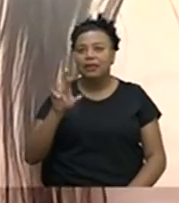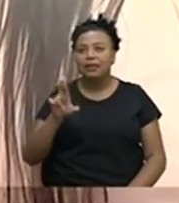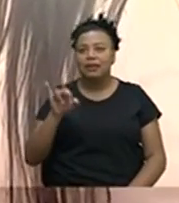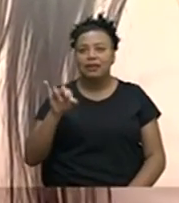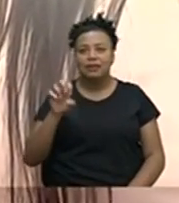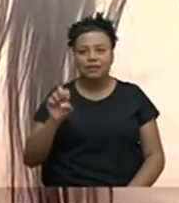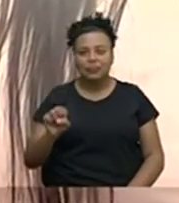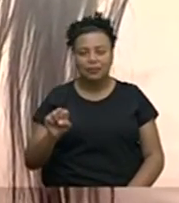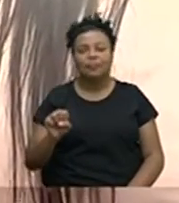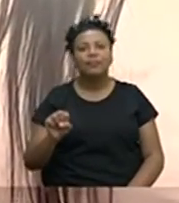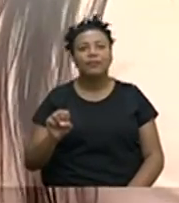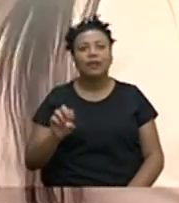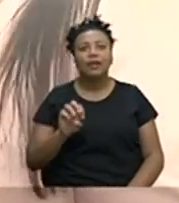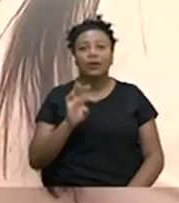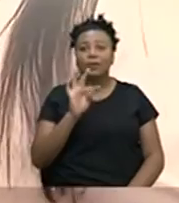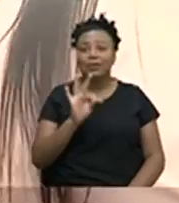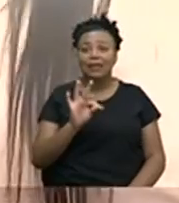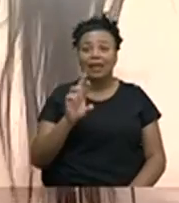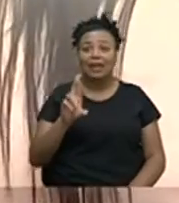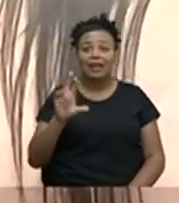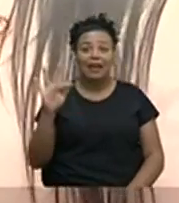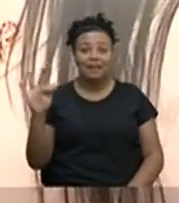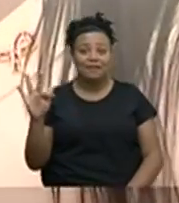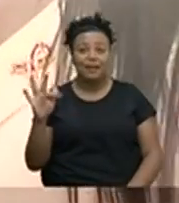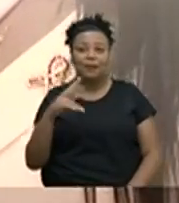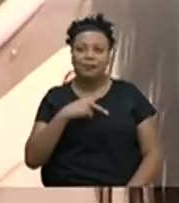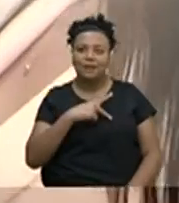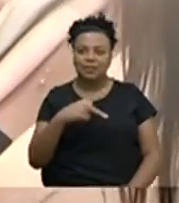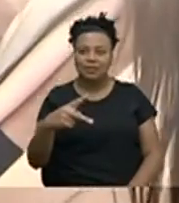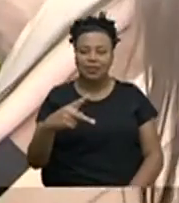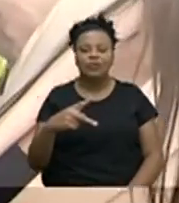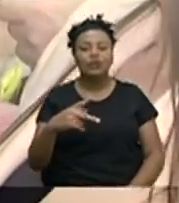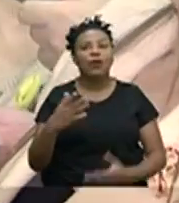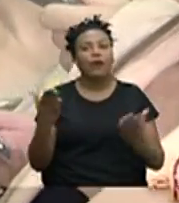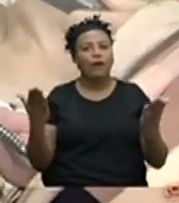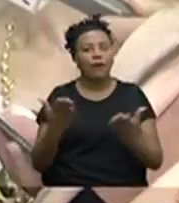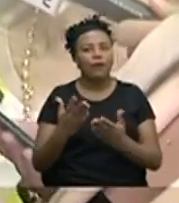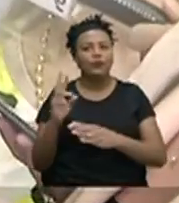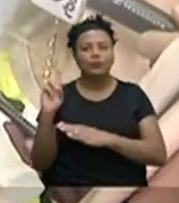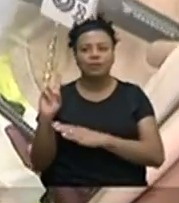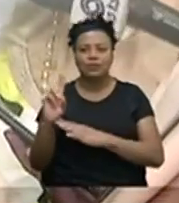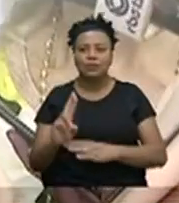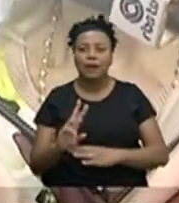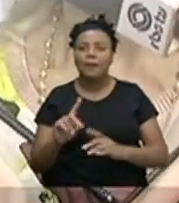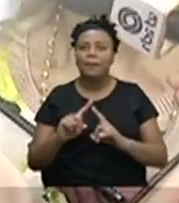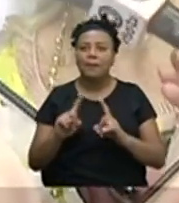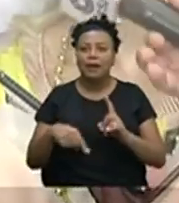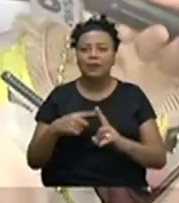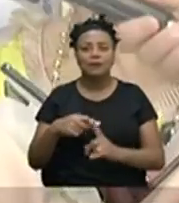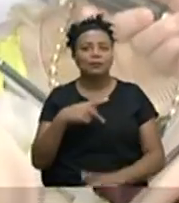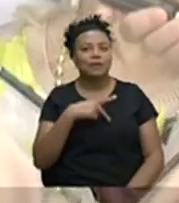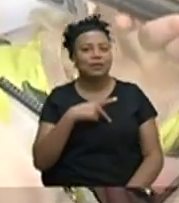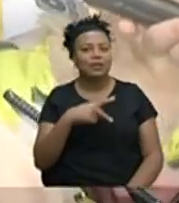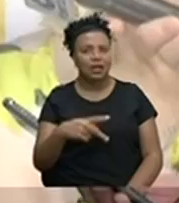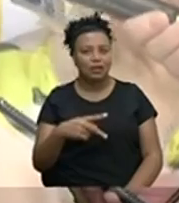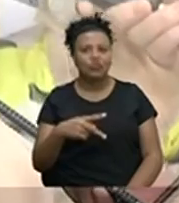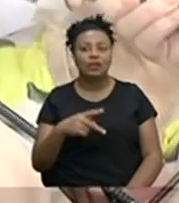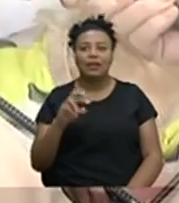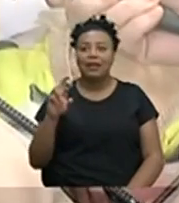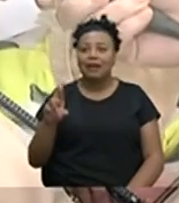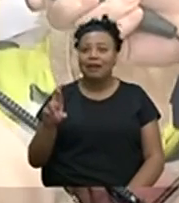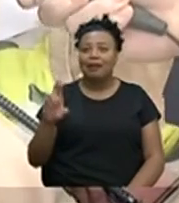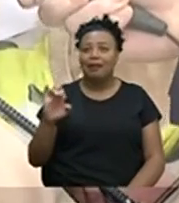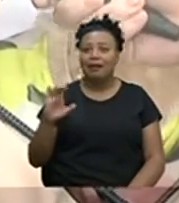Nogueira, o TRF, o nosso presidente esteve aqui hoje representante, mas o nosso presidente Ricardo do